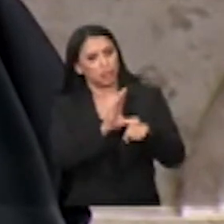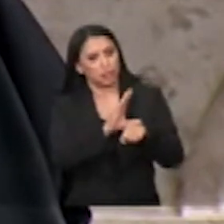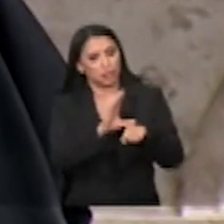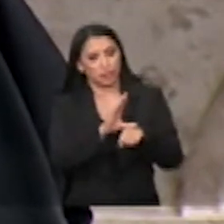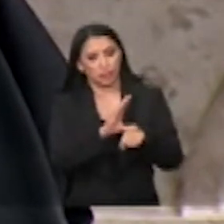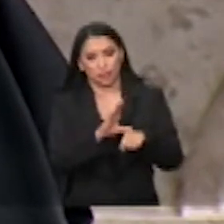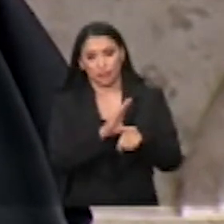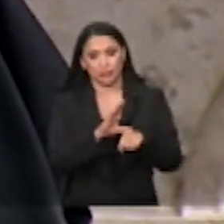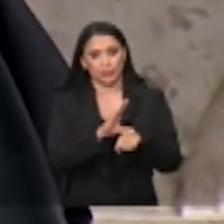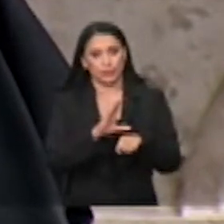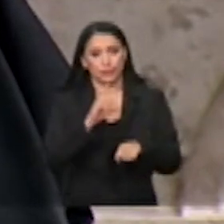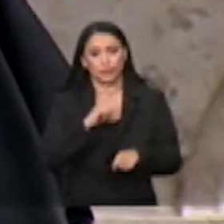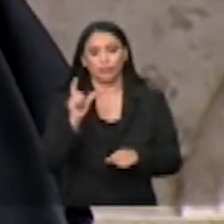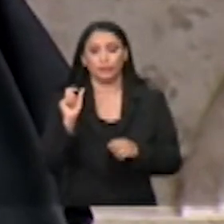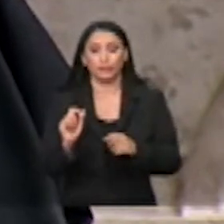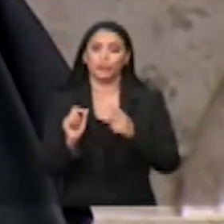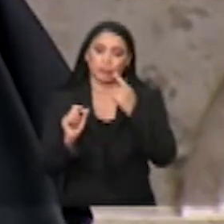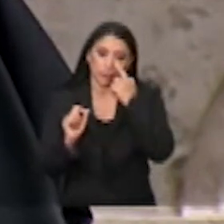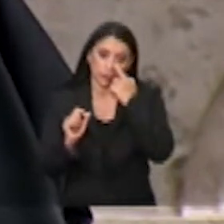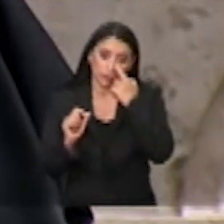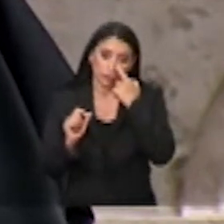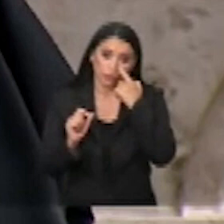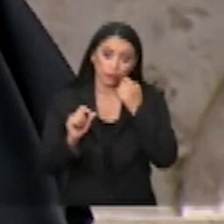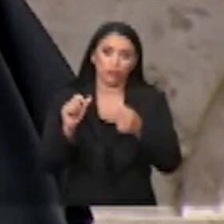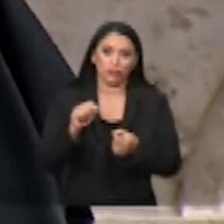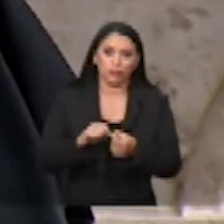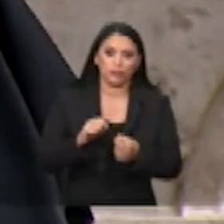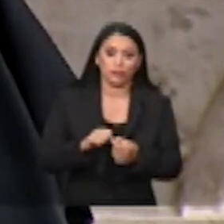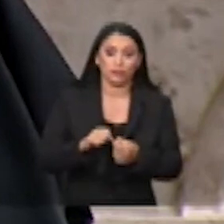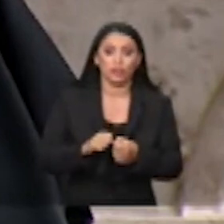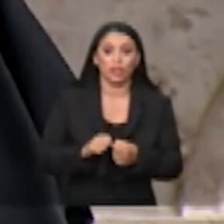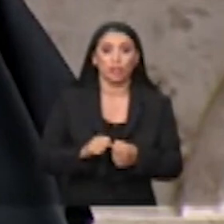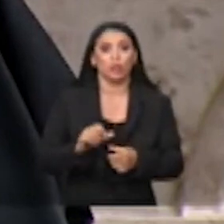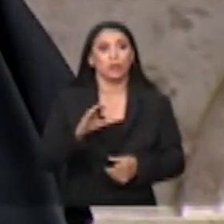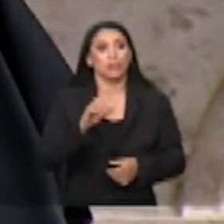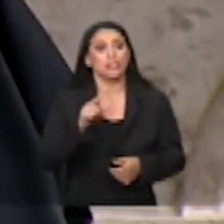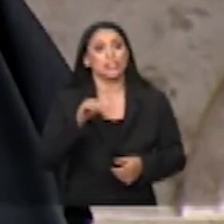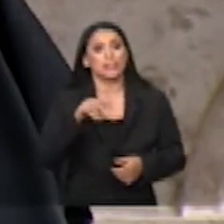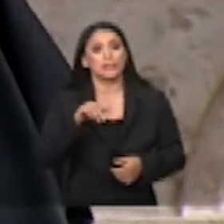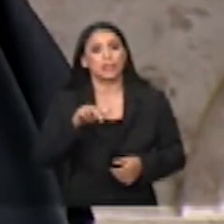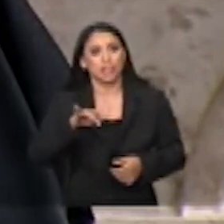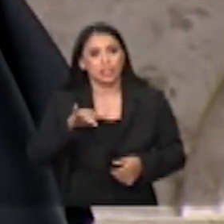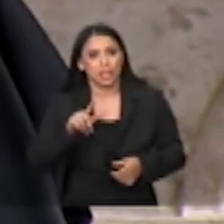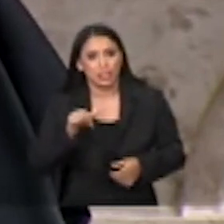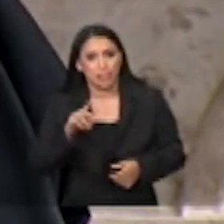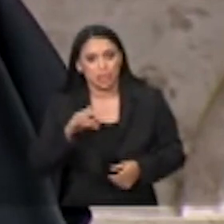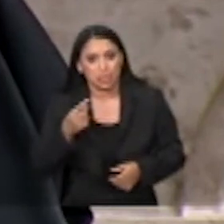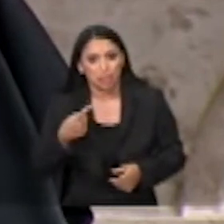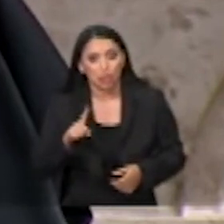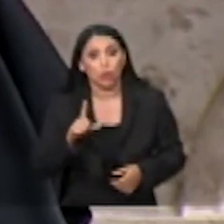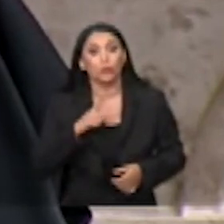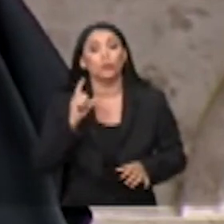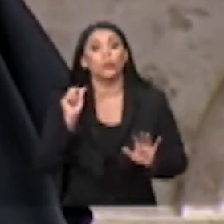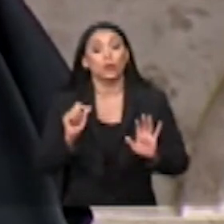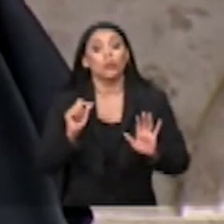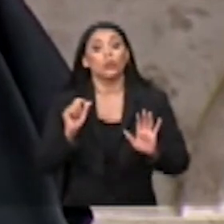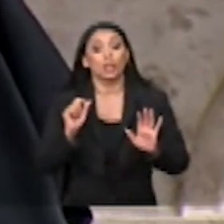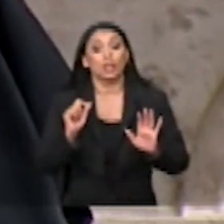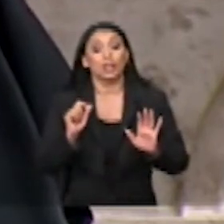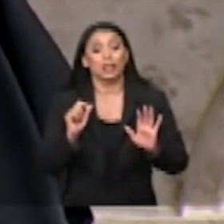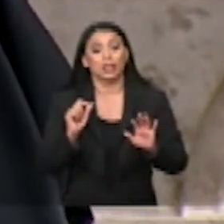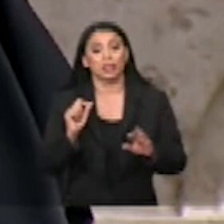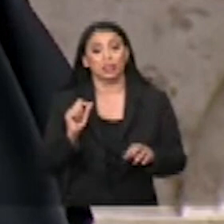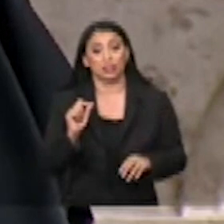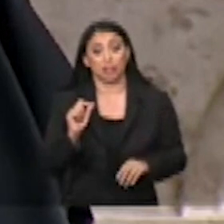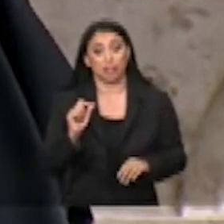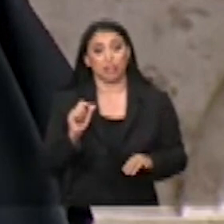coragem, por ele definida como a matéria-prima da civilização, sem a qual,